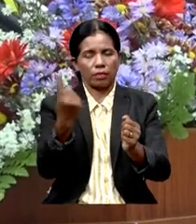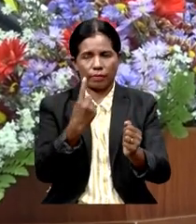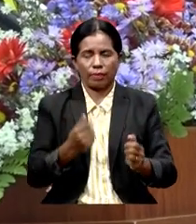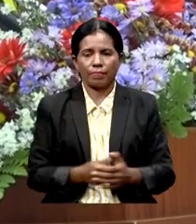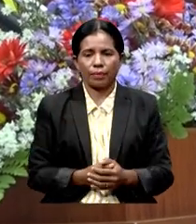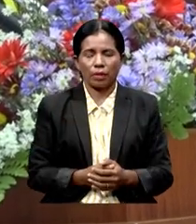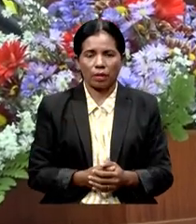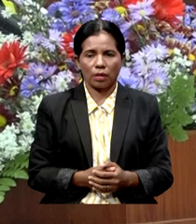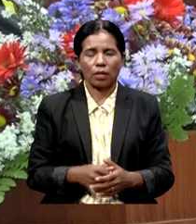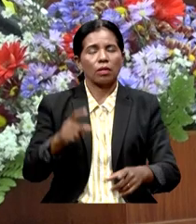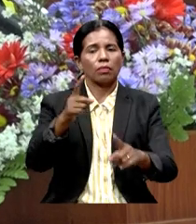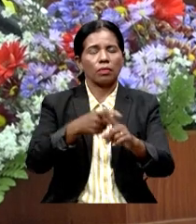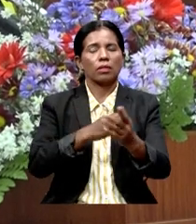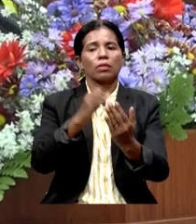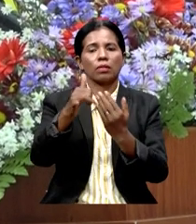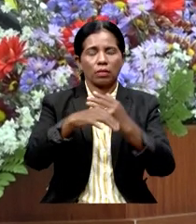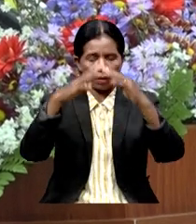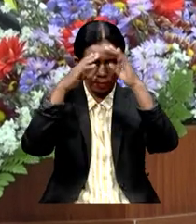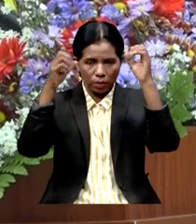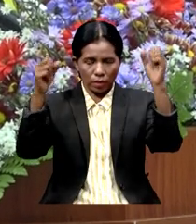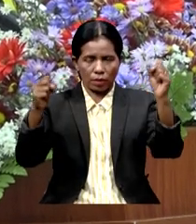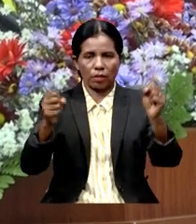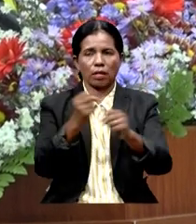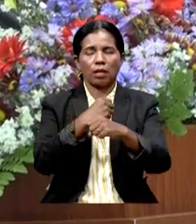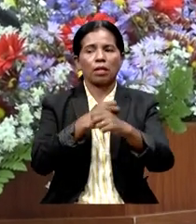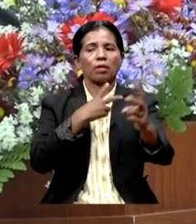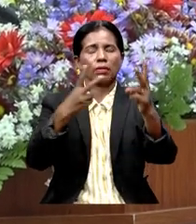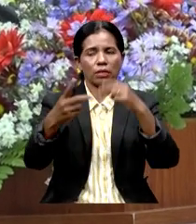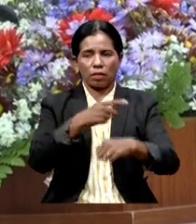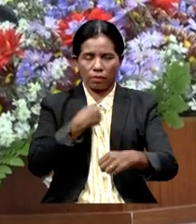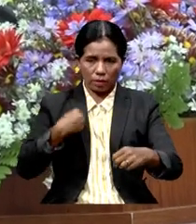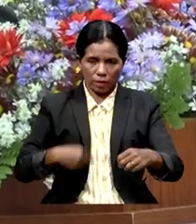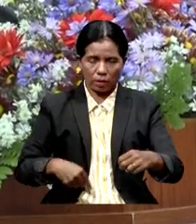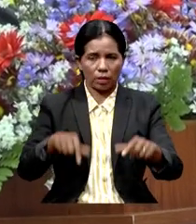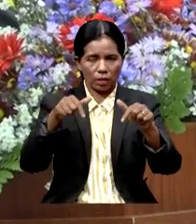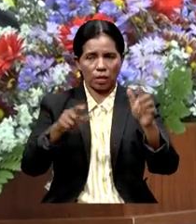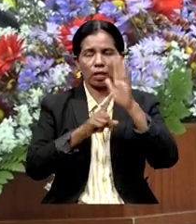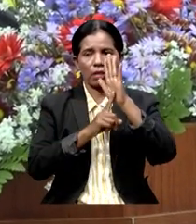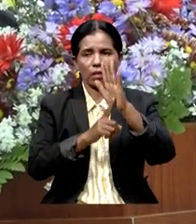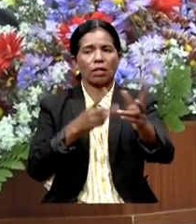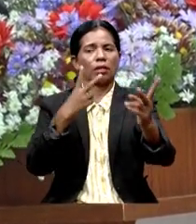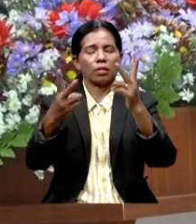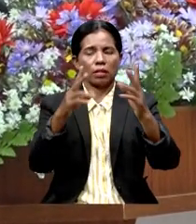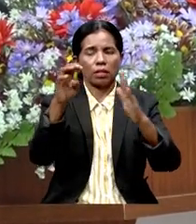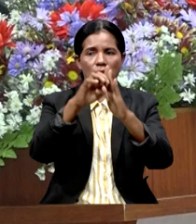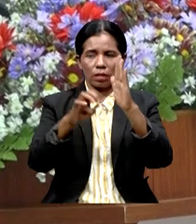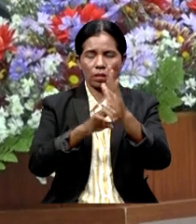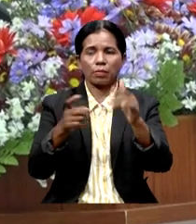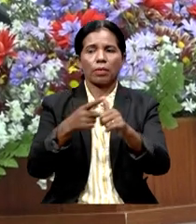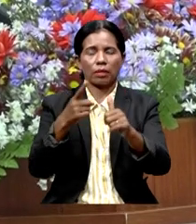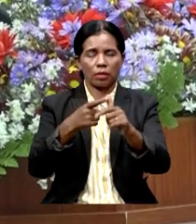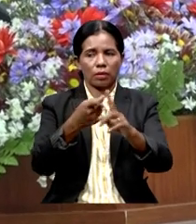a fulanzulho, o presidente da República Ramos Horta, halo visita vacina e dene hatudo no dar visita a estado da Hulu, o